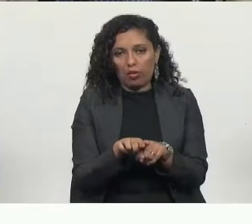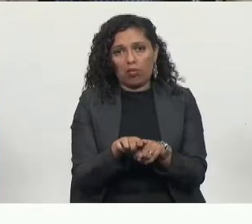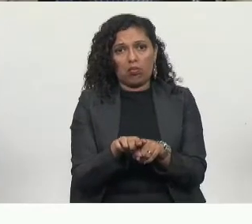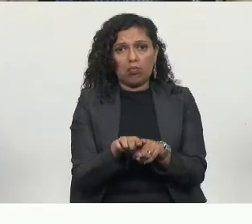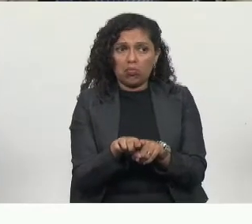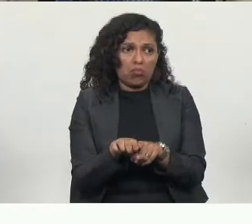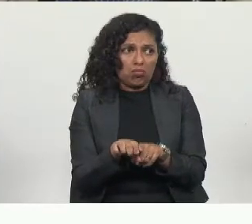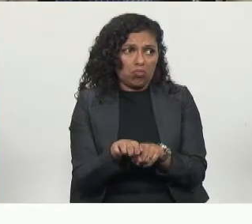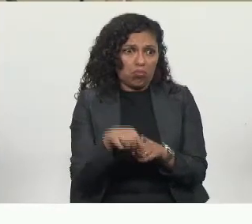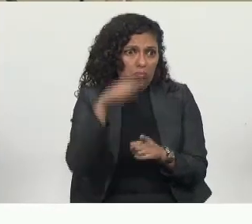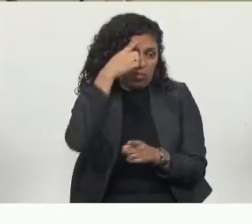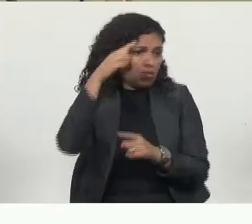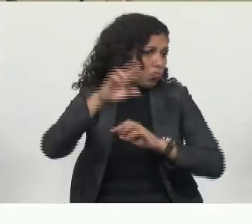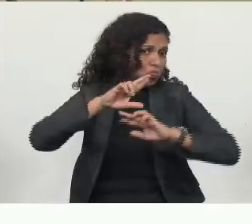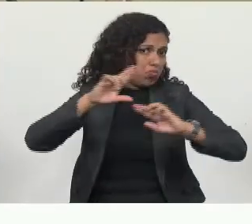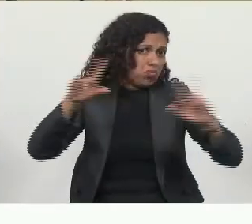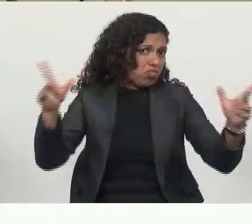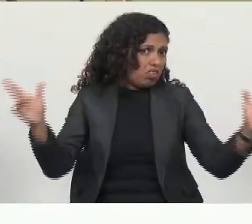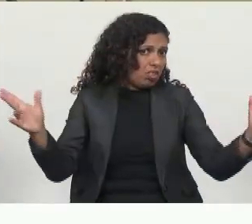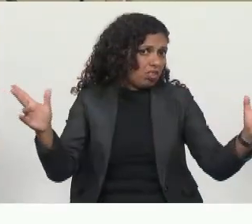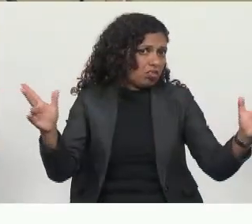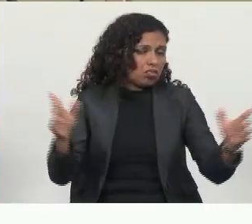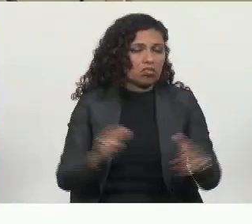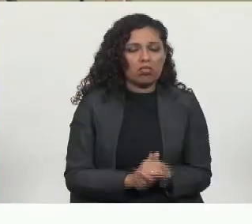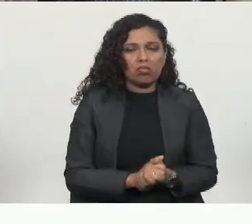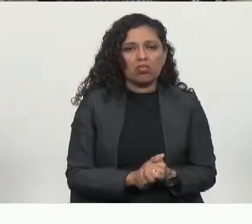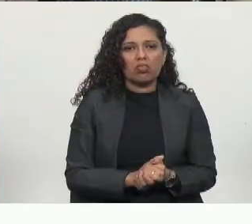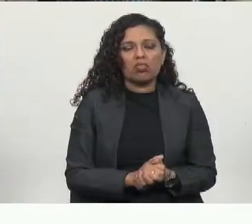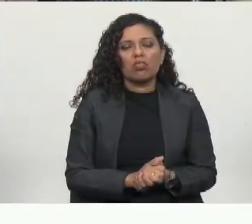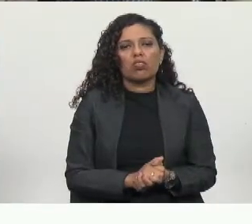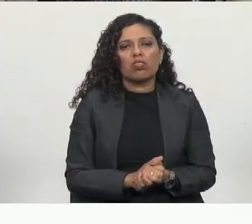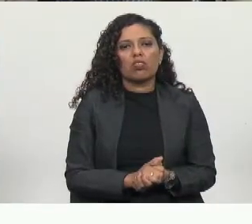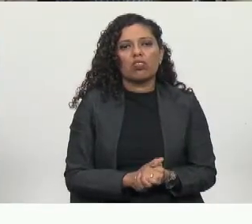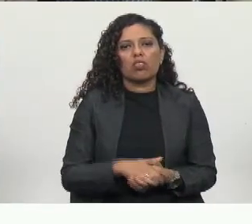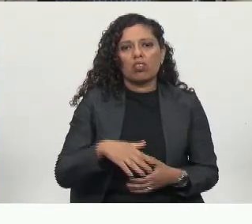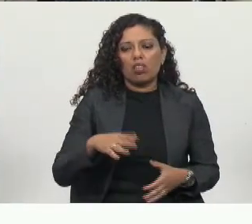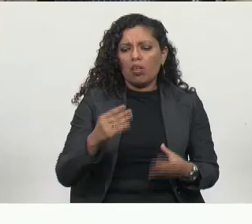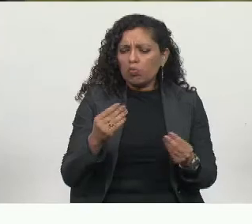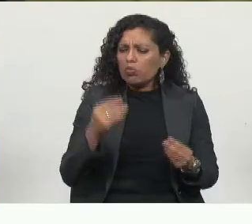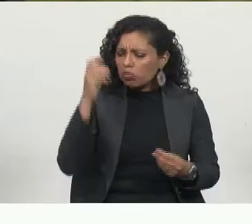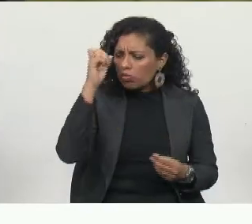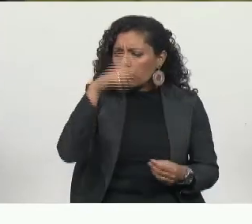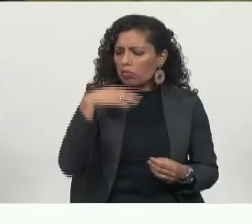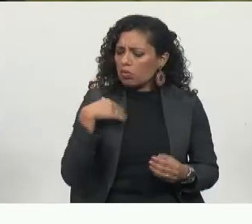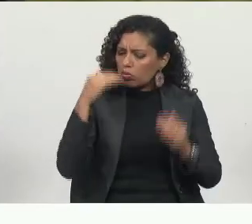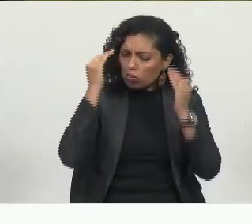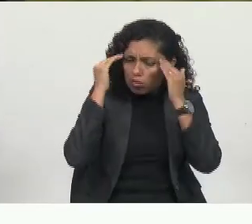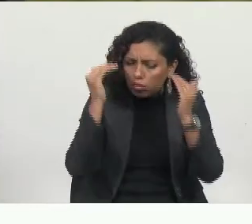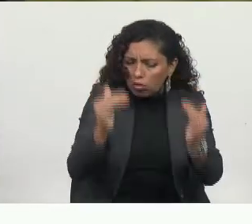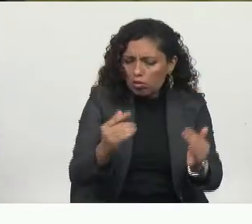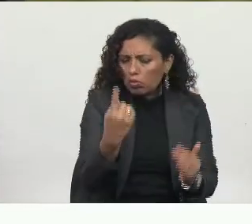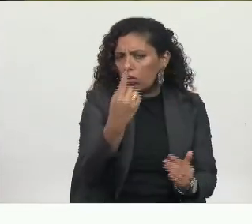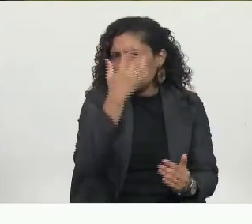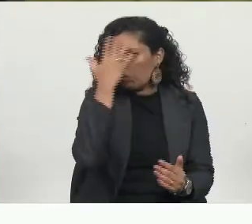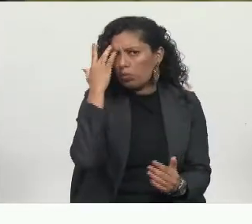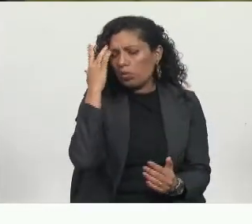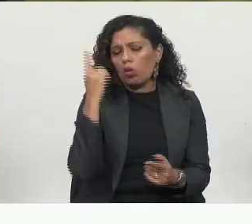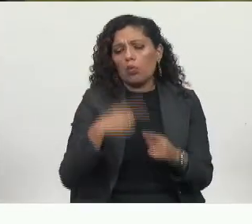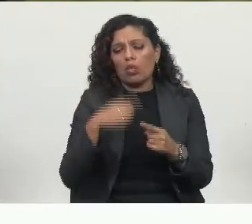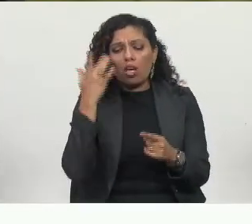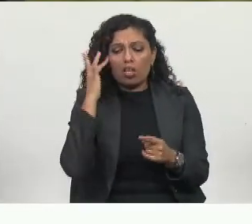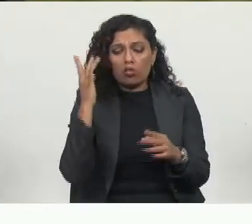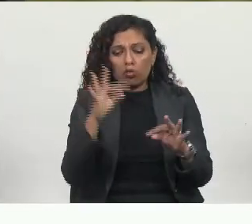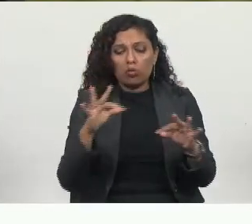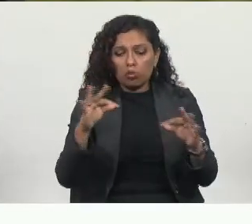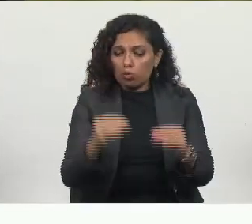mesmo contexto de divergir. Vai ser muito difícil eu não respeitar um colega aqui, a opinião de um colega. Porque eu acho que todo mundo tem direito à